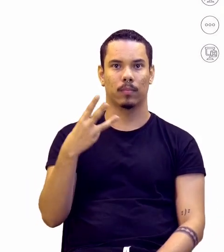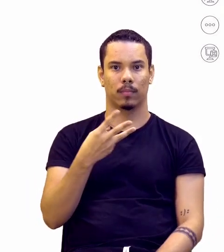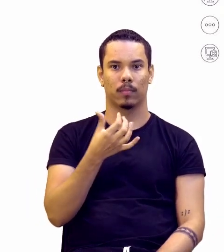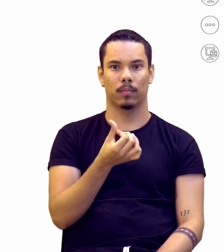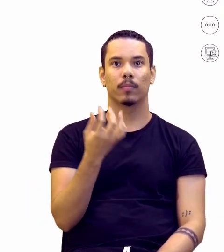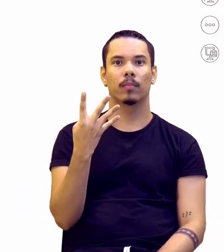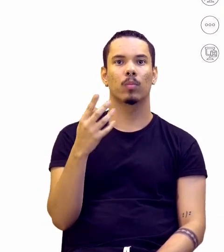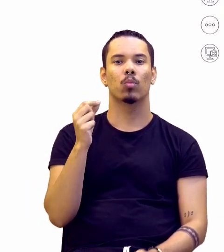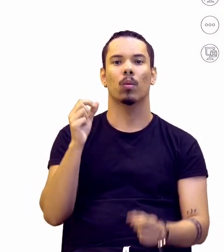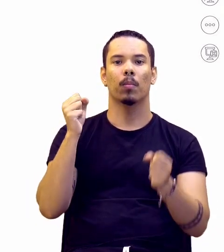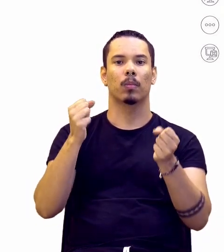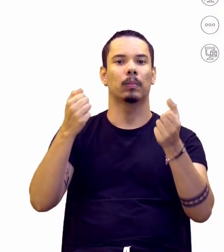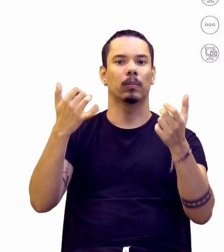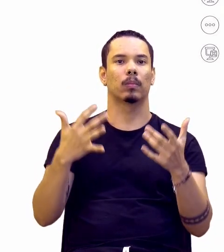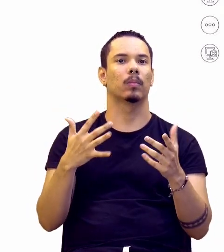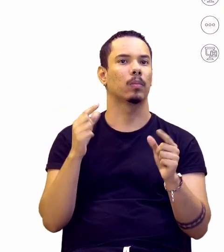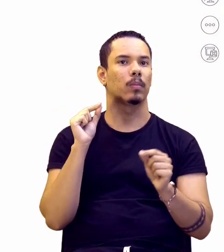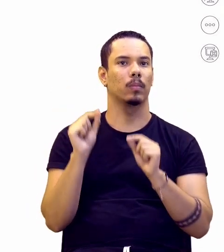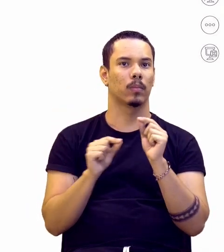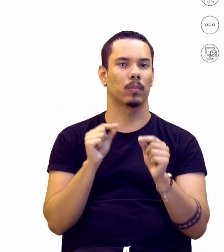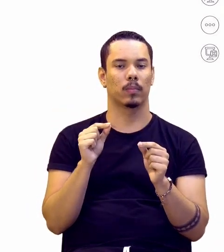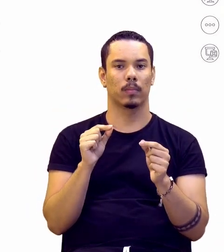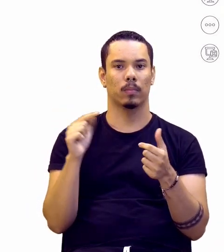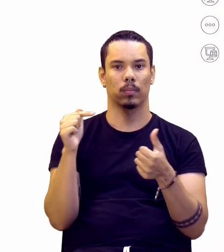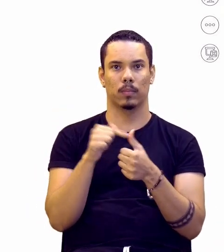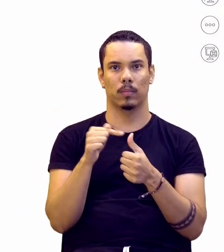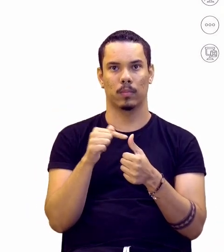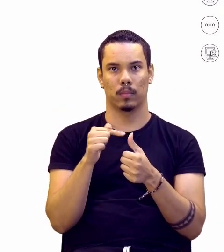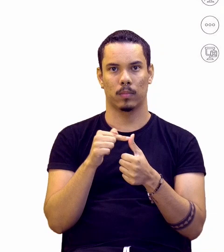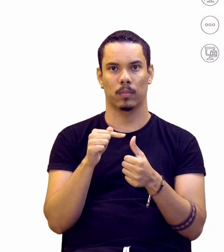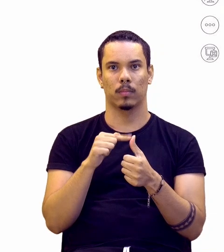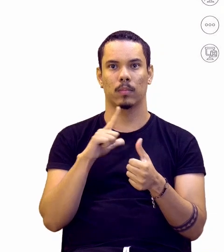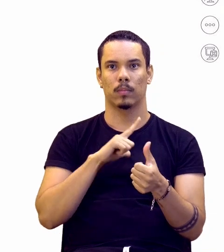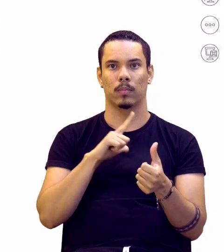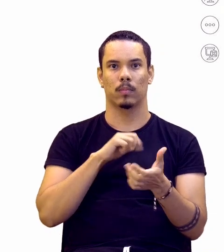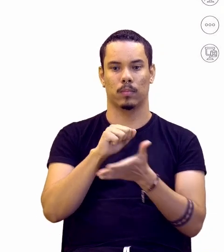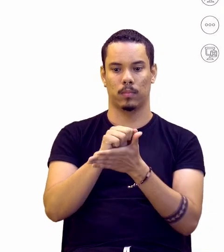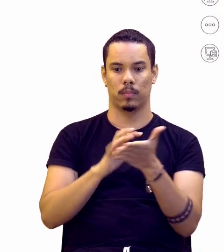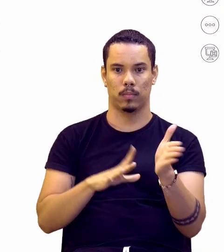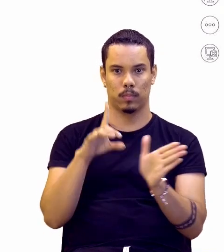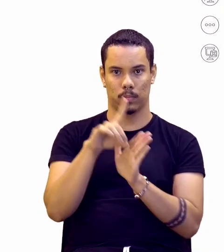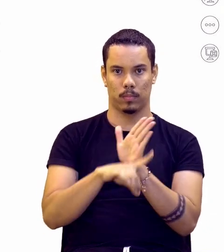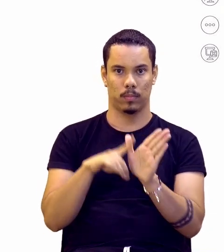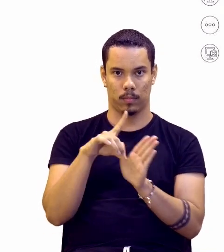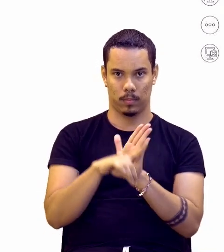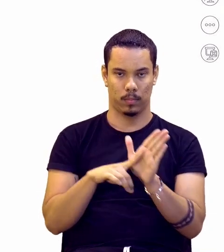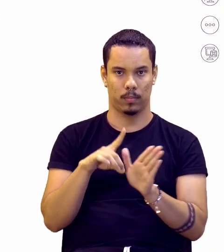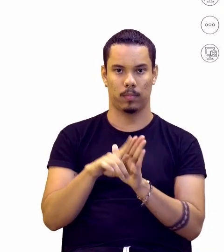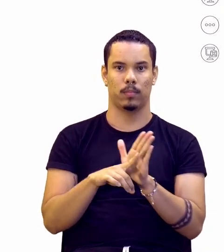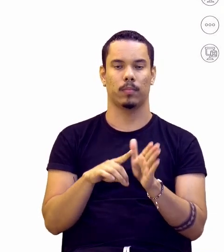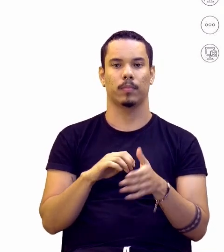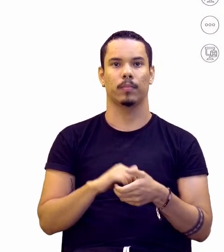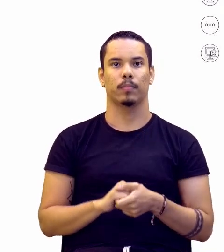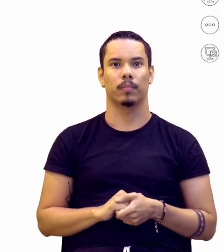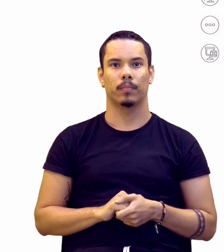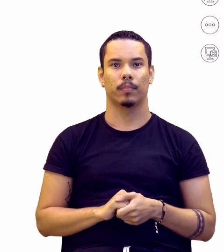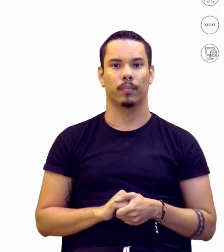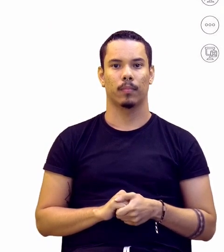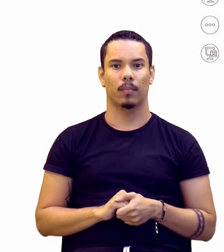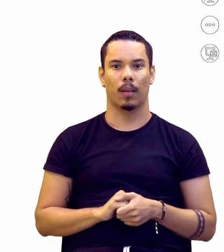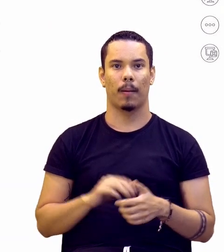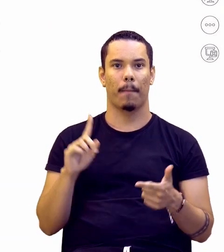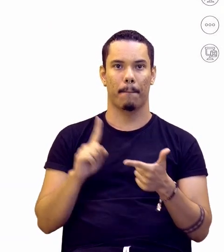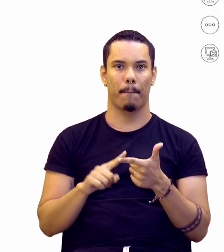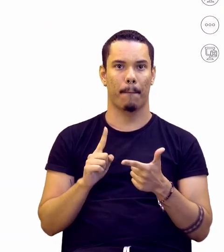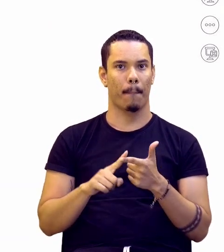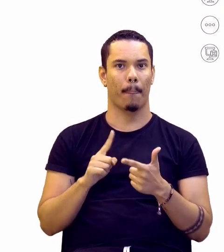BR-364, podemos citar: alternativa A, o incremento das atividades ferroviárias da Estrada de Ferro Madeira-Mamoré. B,